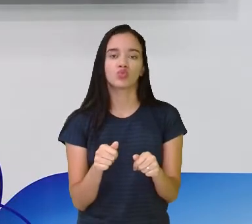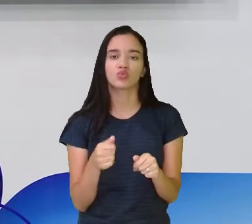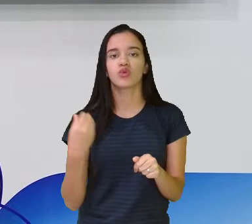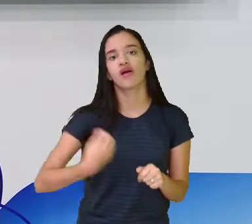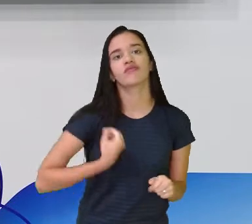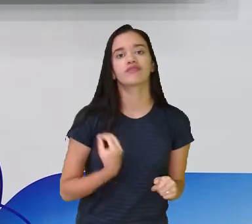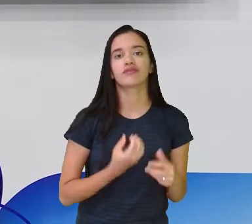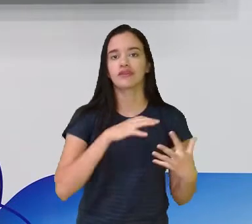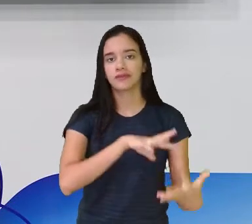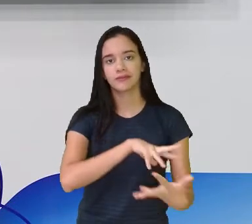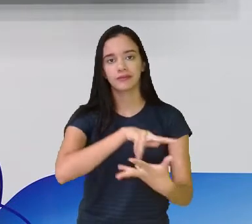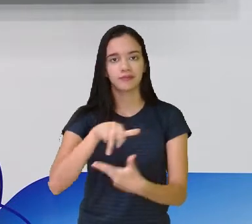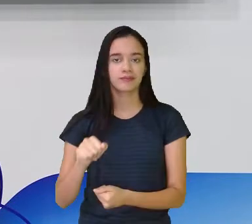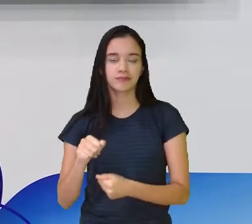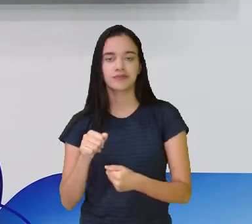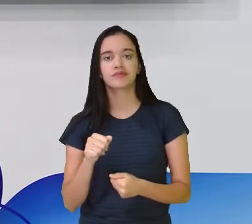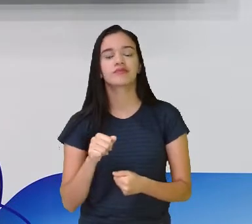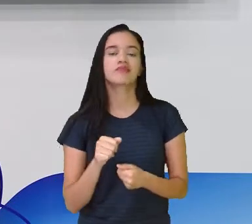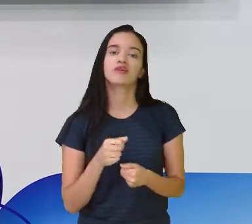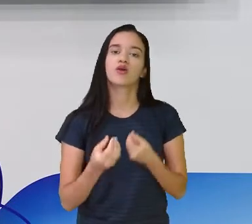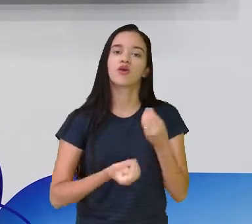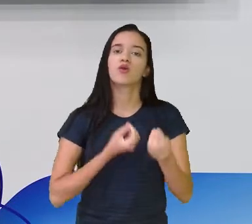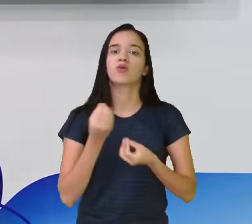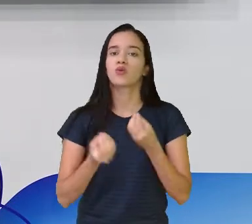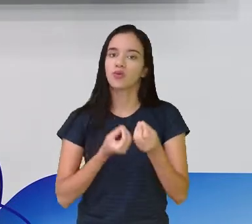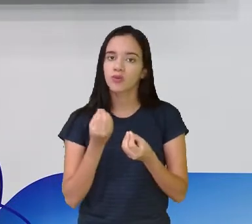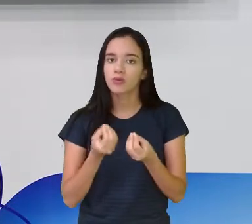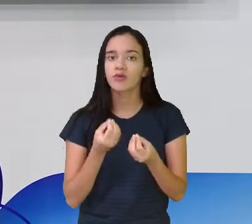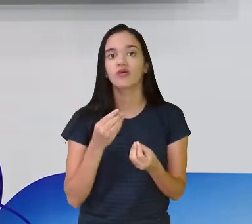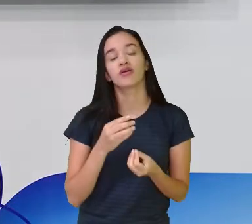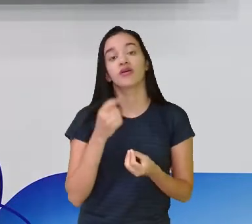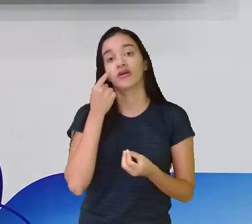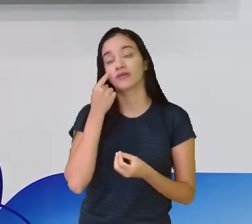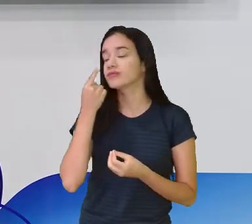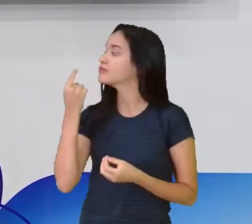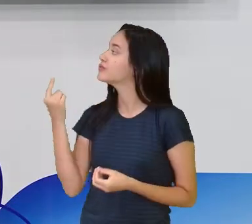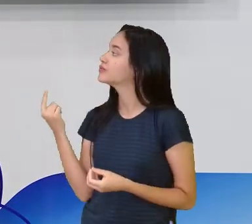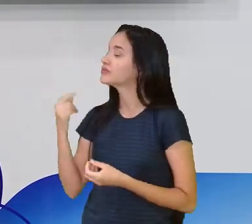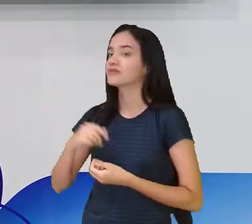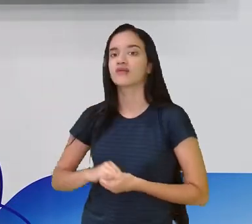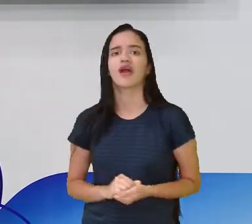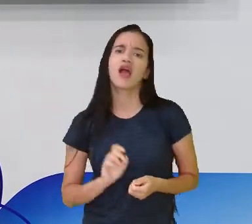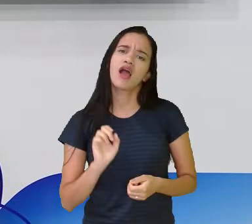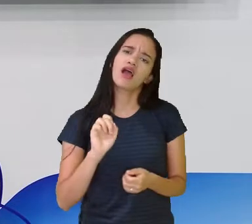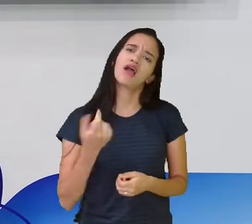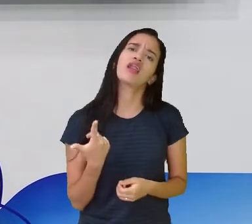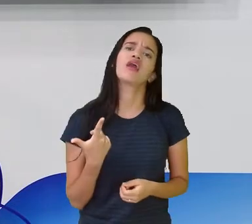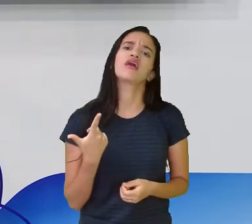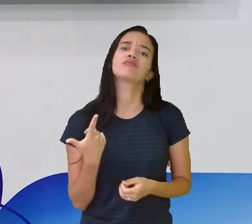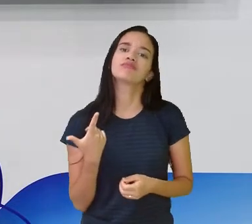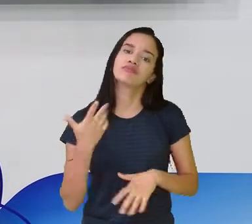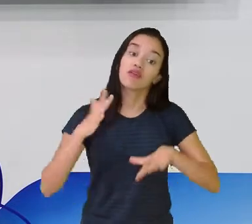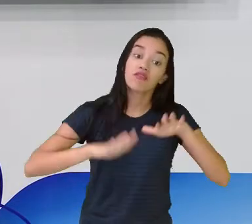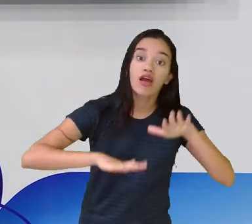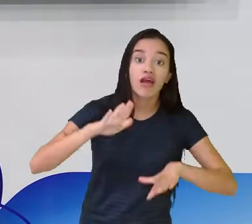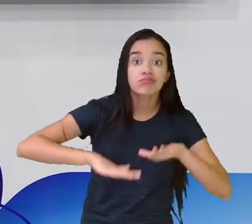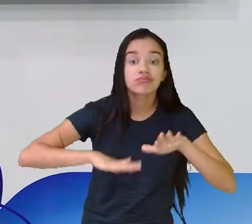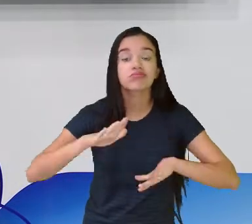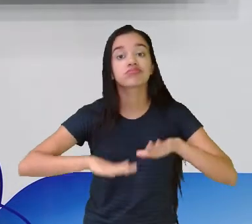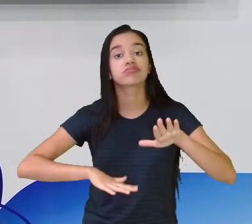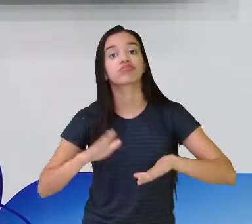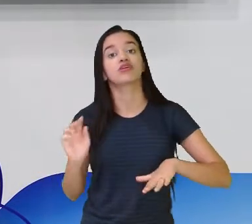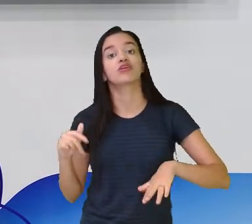vida na Terra vai ser colocada aí como uma biodiversidade. Claro, varia